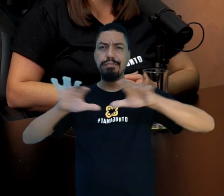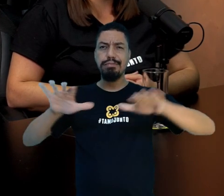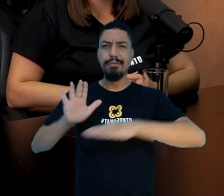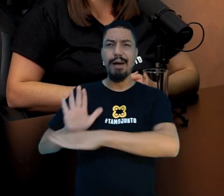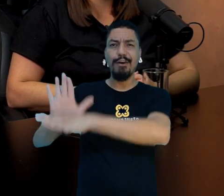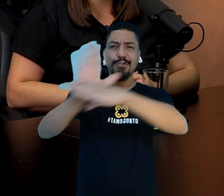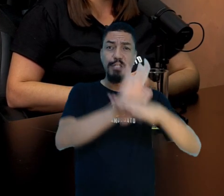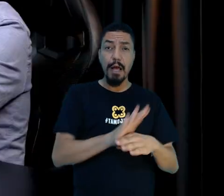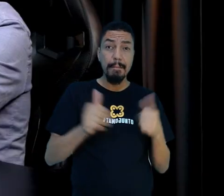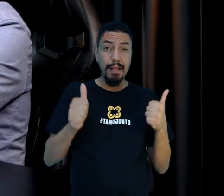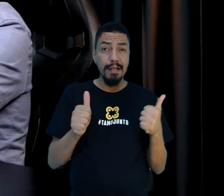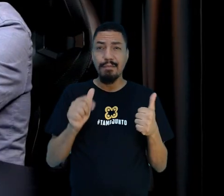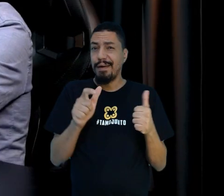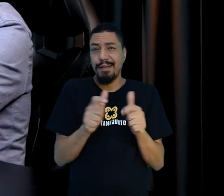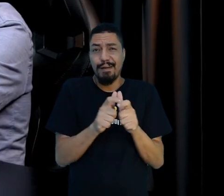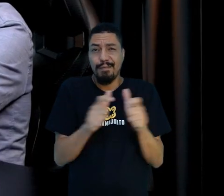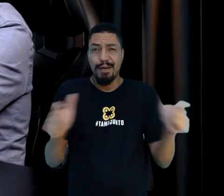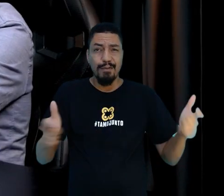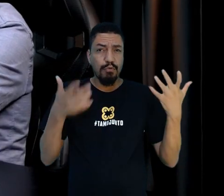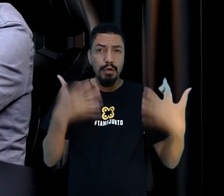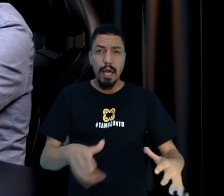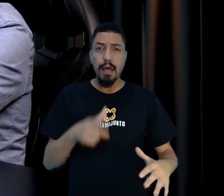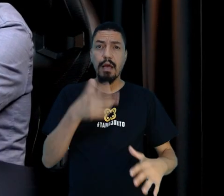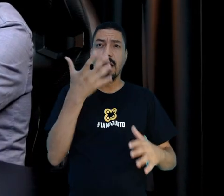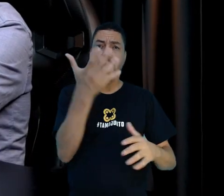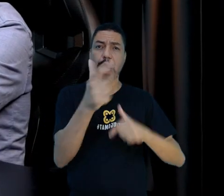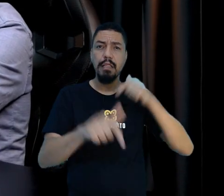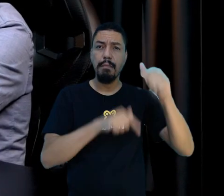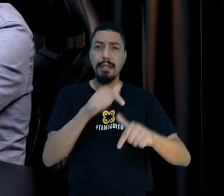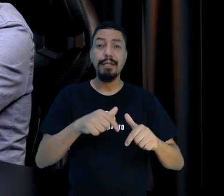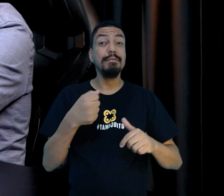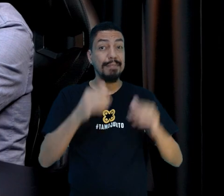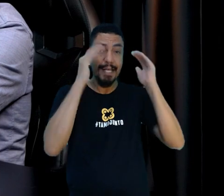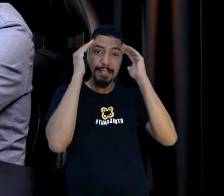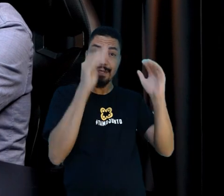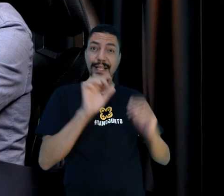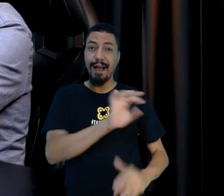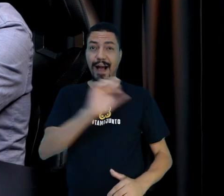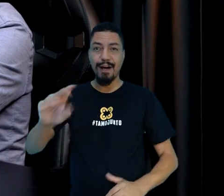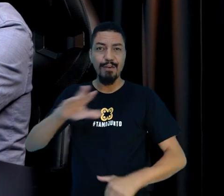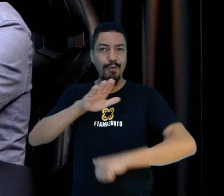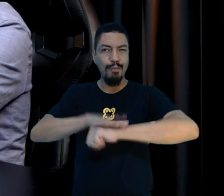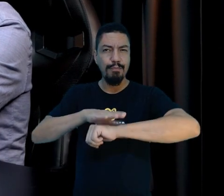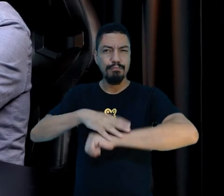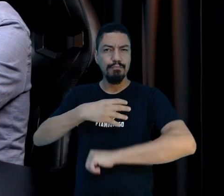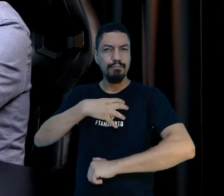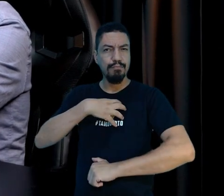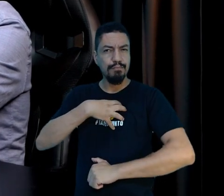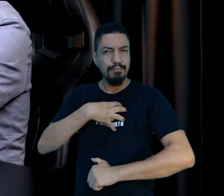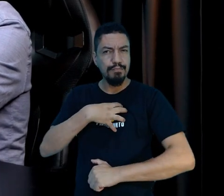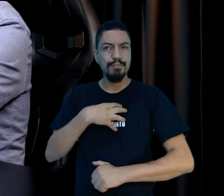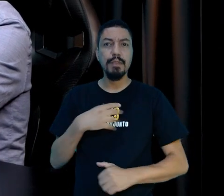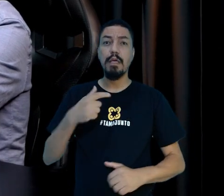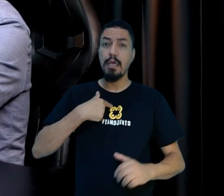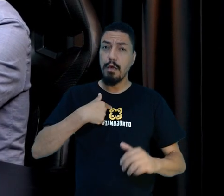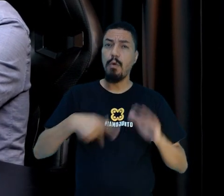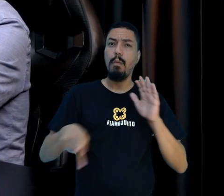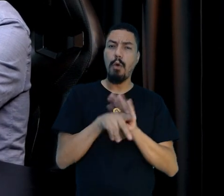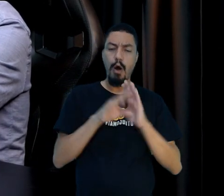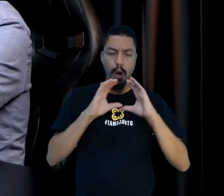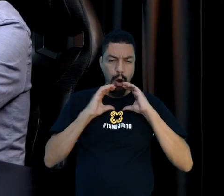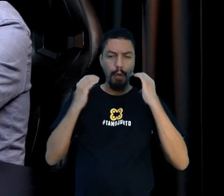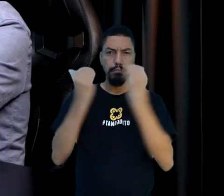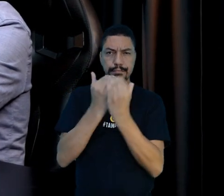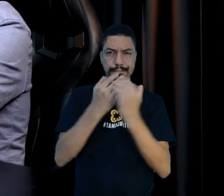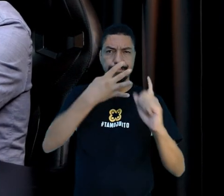exatamente, exatamente. E as pessoas têm que ser respeitadas nessa individualidade também, né? Bom, eu faço parte da comunidade, seja lá